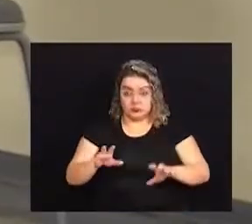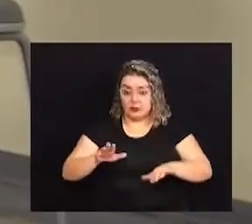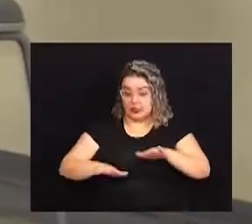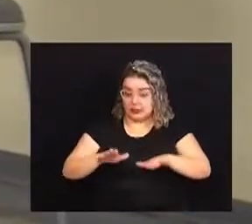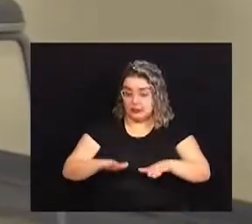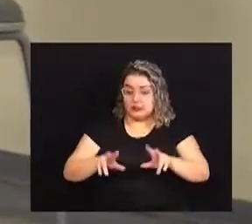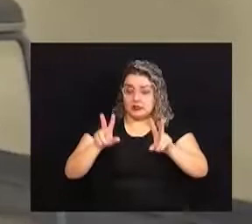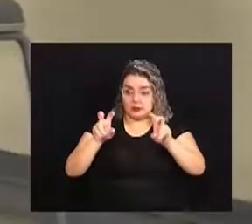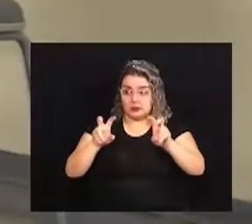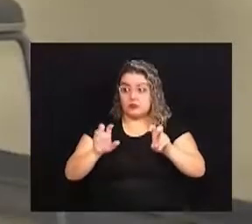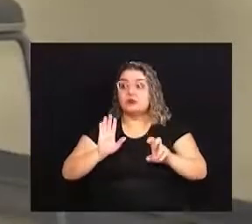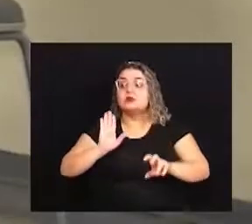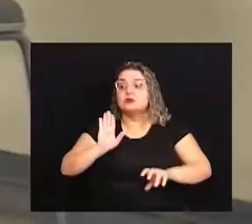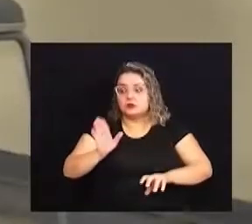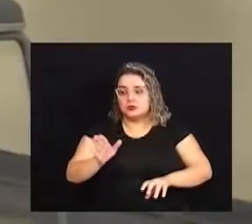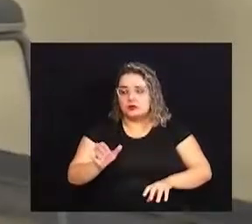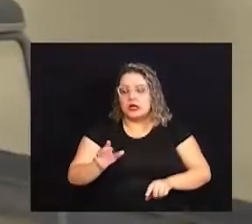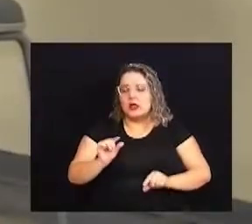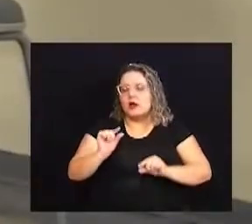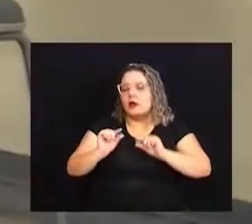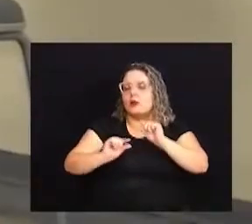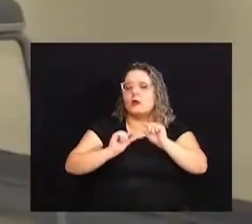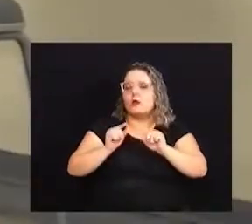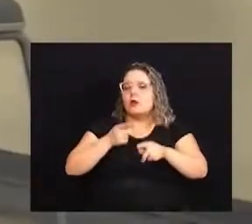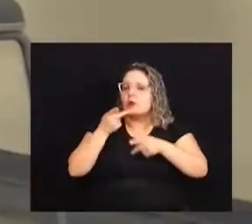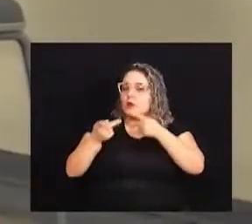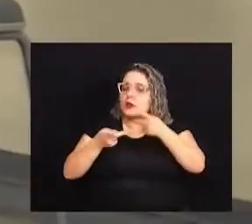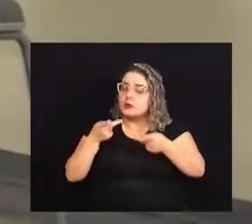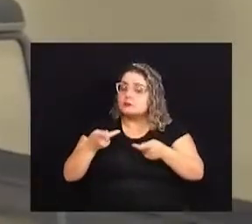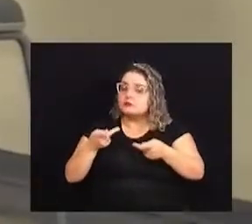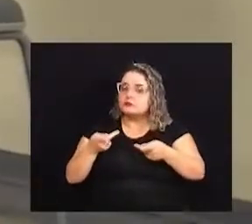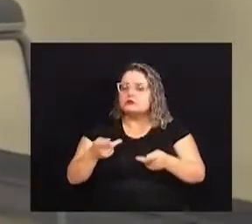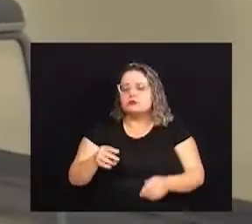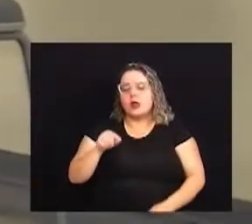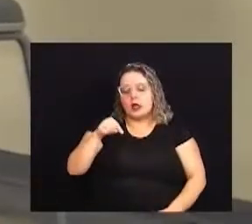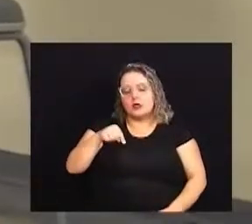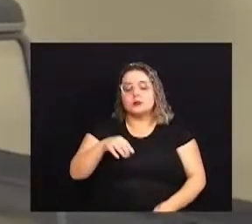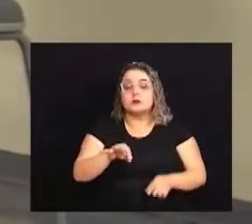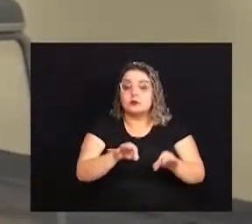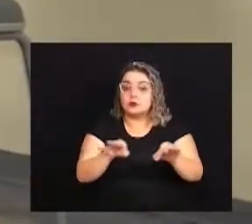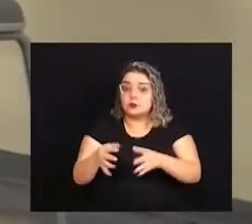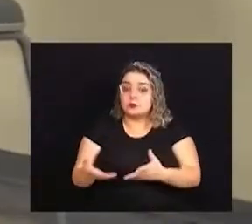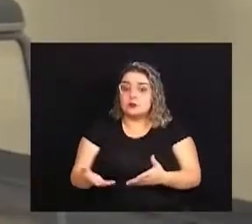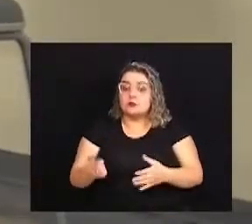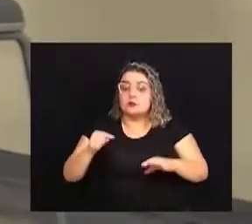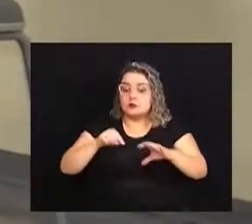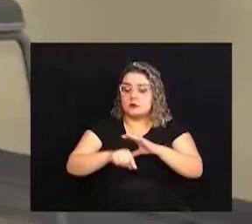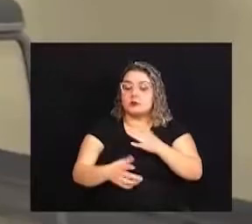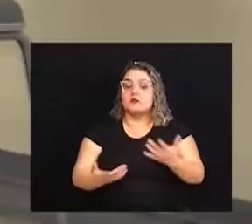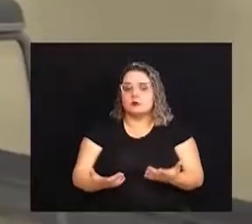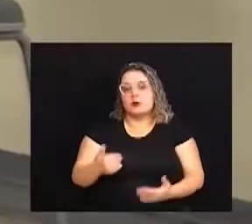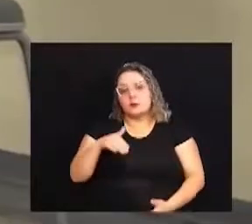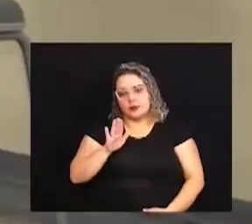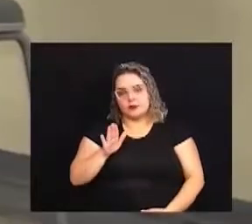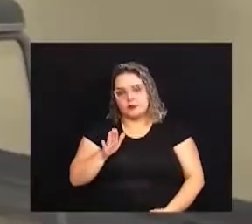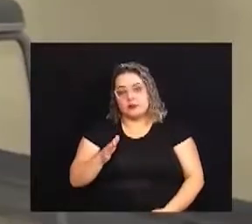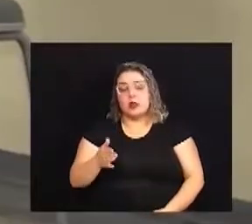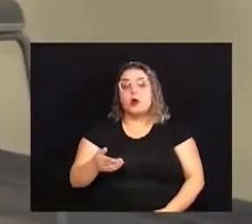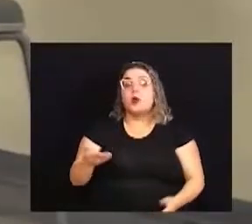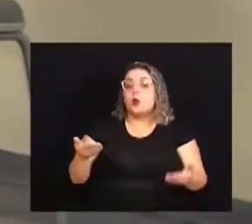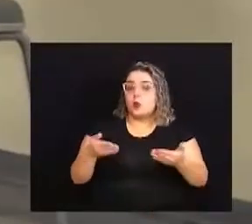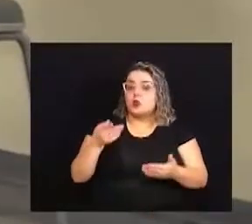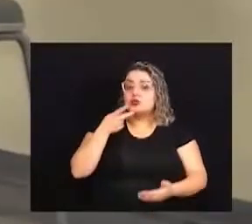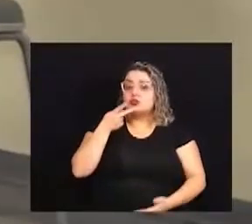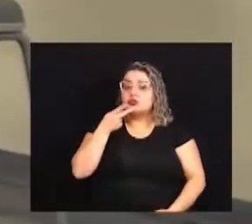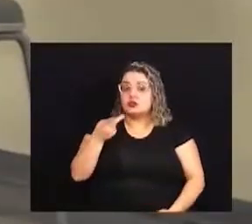Às vezes trazer assuntos que já foram levemente abordados, pincelados aqui no programa, para se aprofundar um pouco mais. Hoje